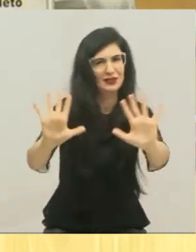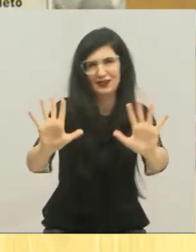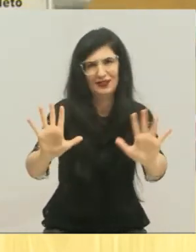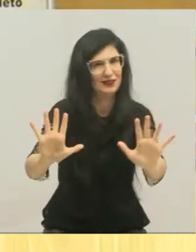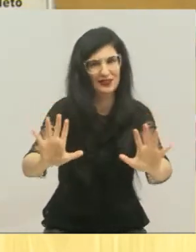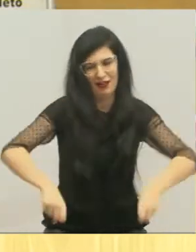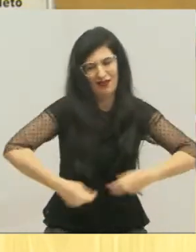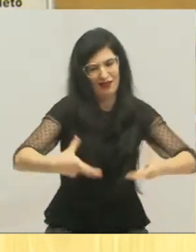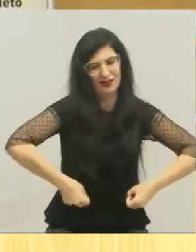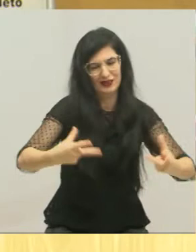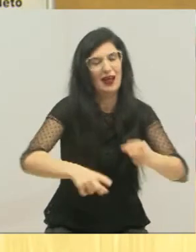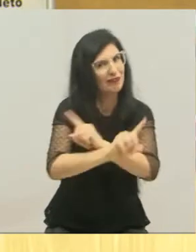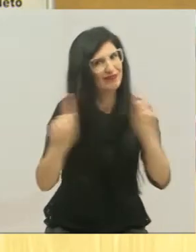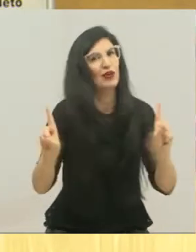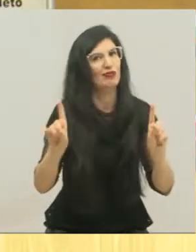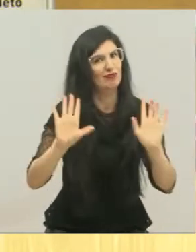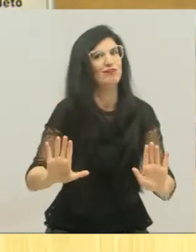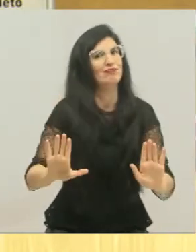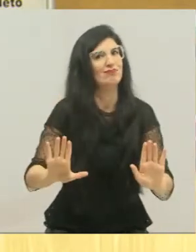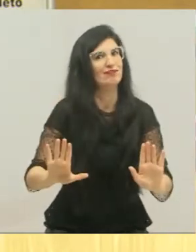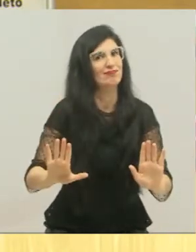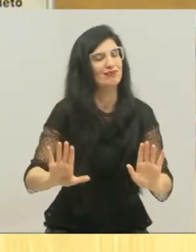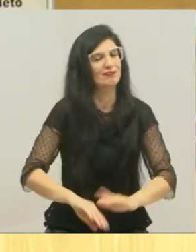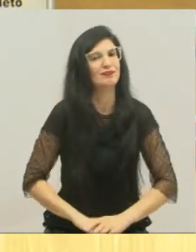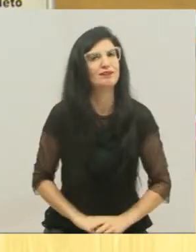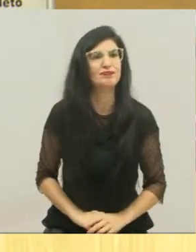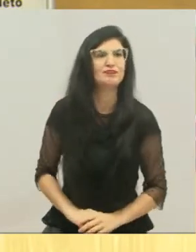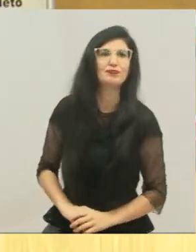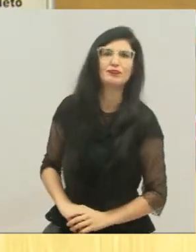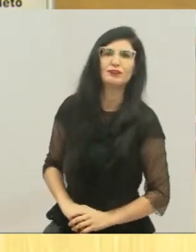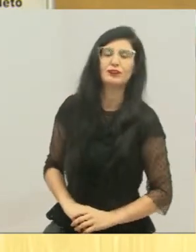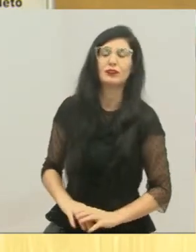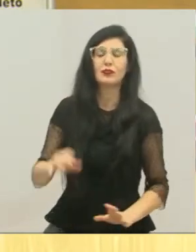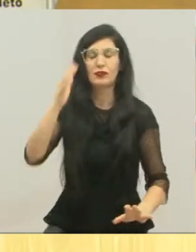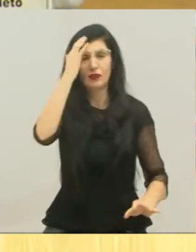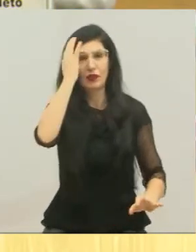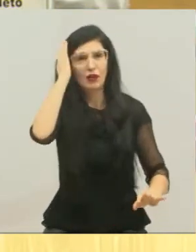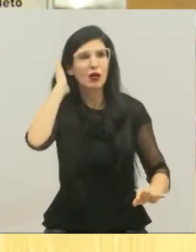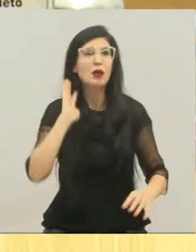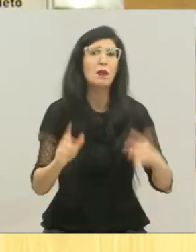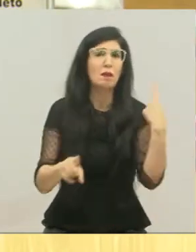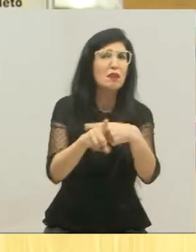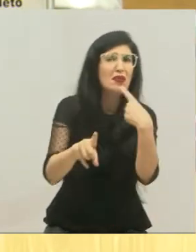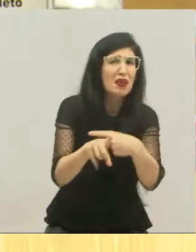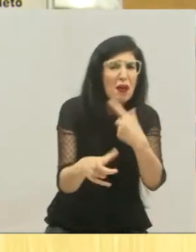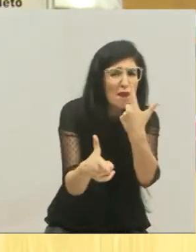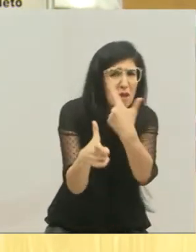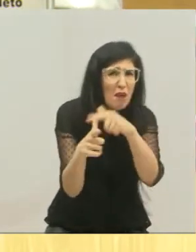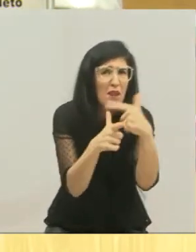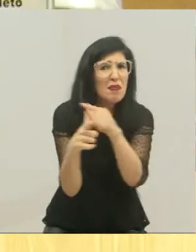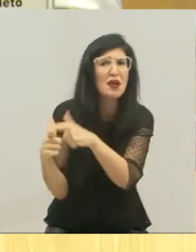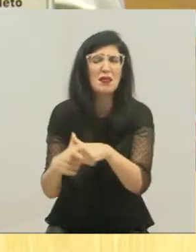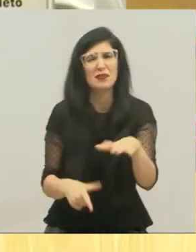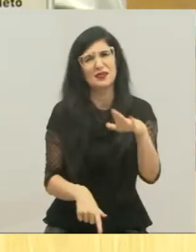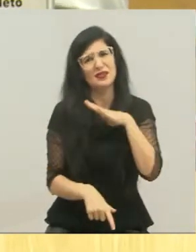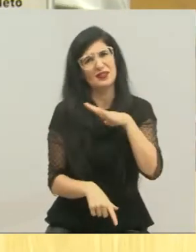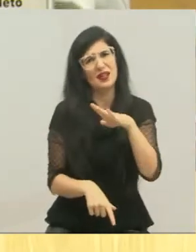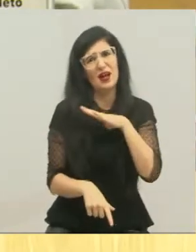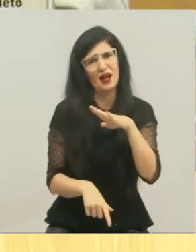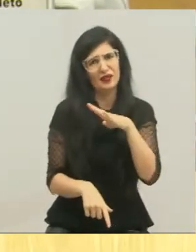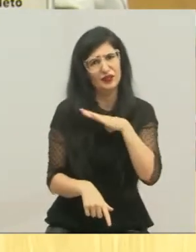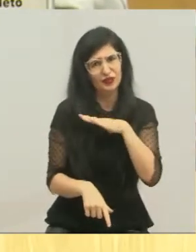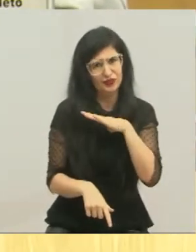as medidas locais pertinentes para o efetivo saneamento desse grave problema urbano. Considerando que os termos